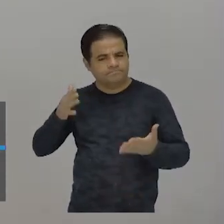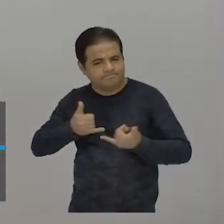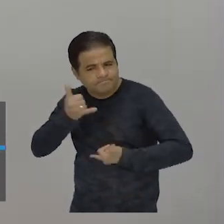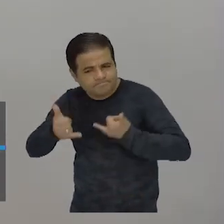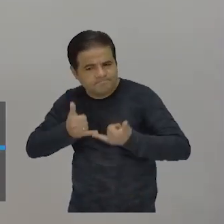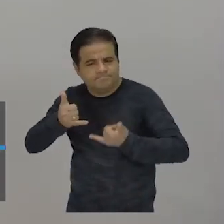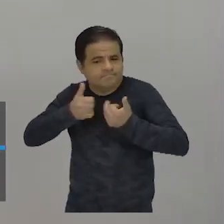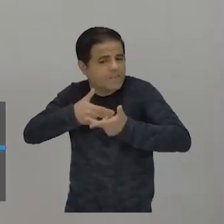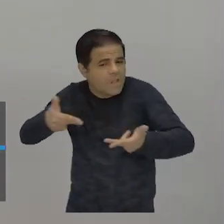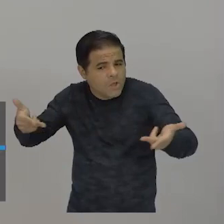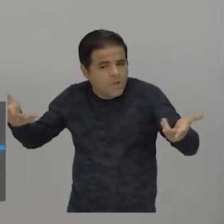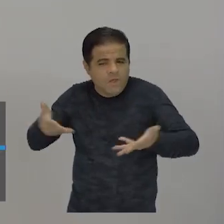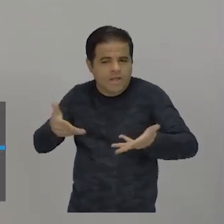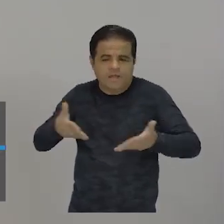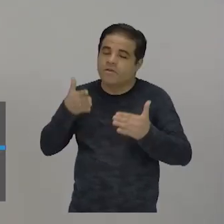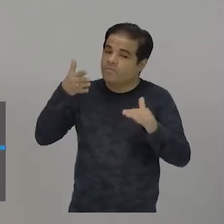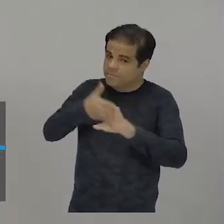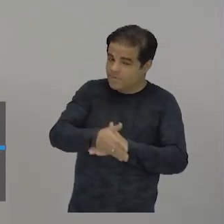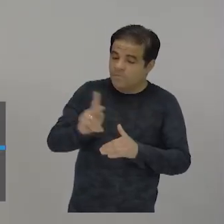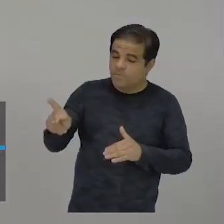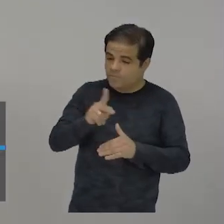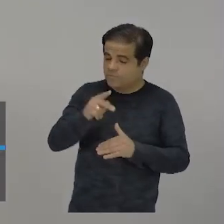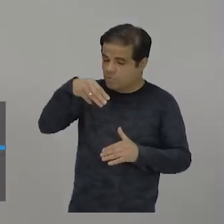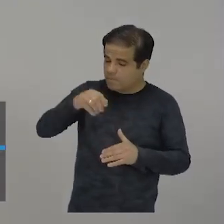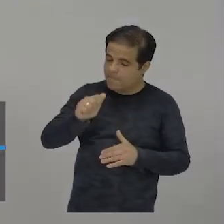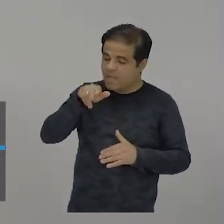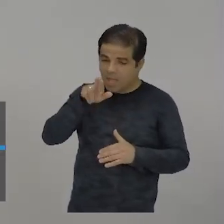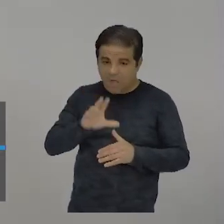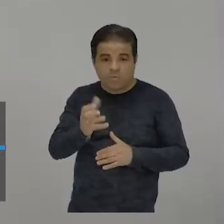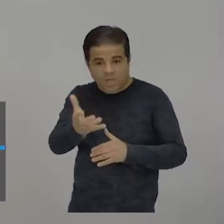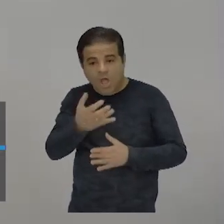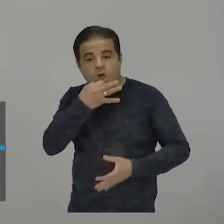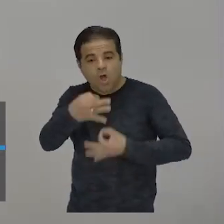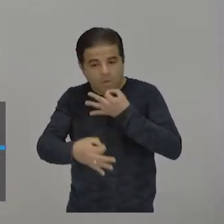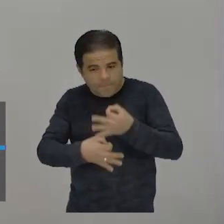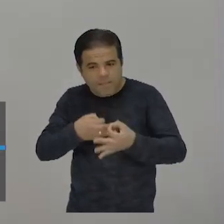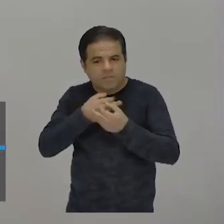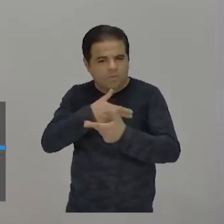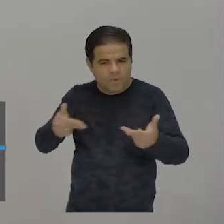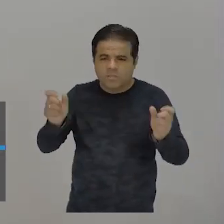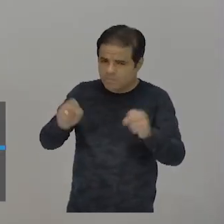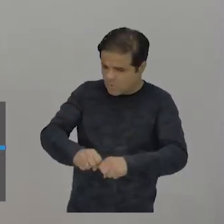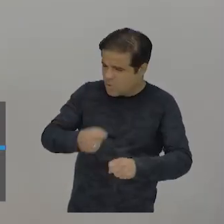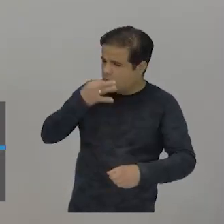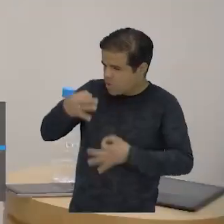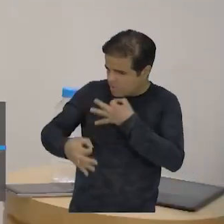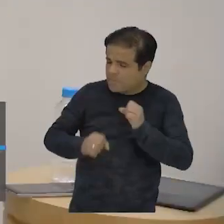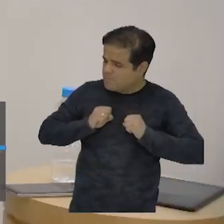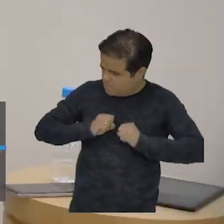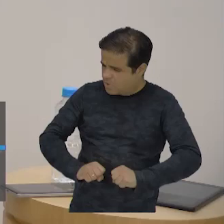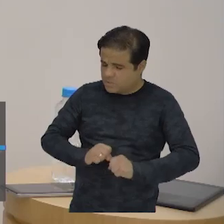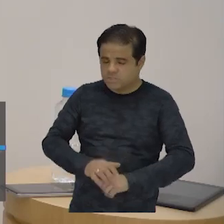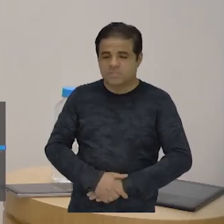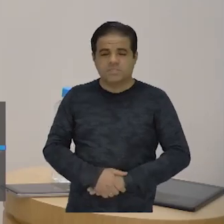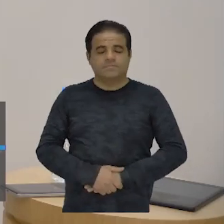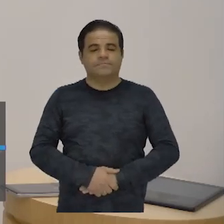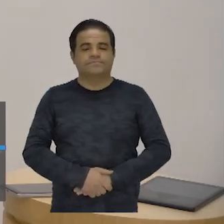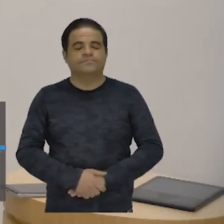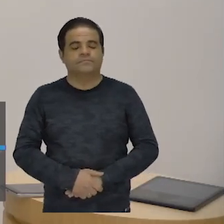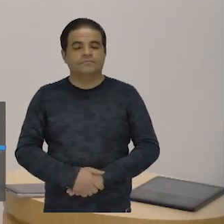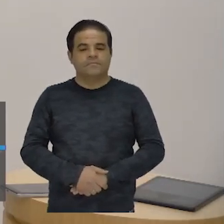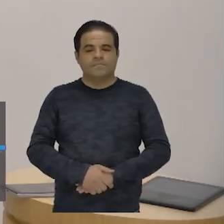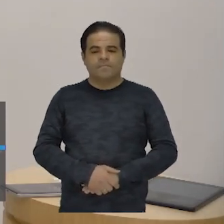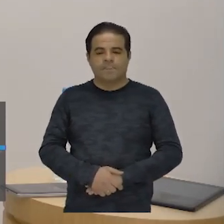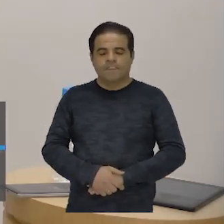E agora é nesse momento que vamos entrar. Se o professor Mauro quiser comentar alguma coisa relacionada, também pode falar, tá? Isso é verdade, porque às